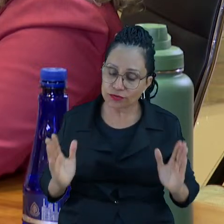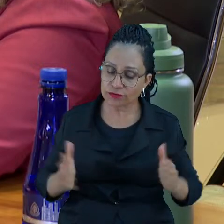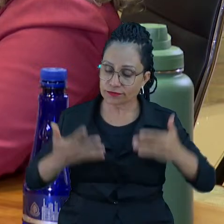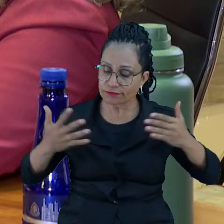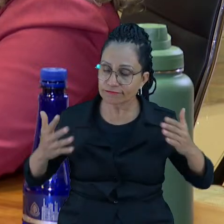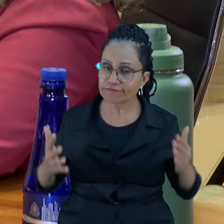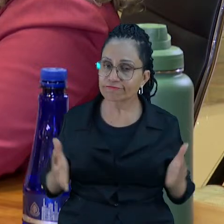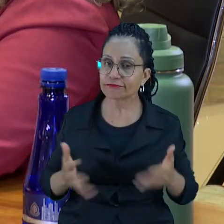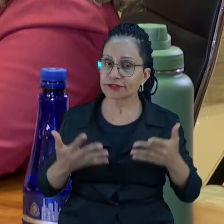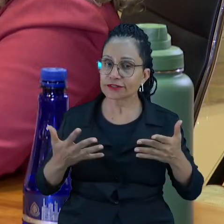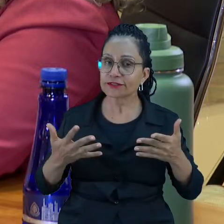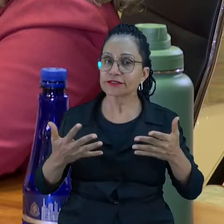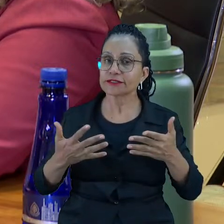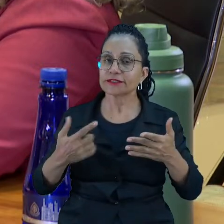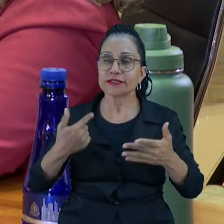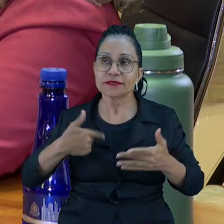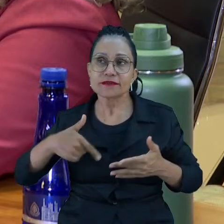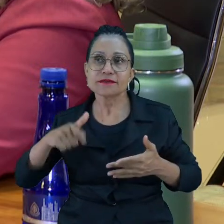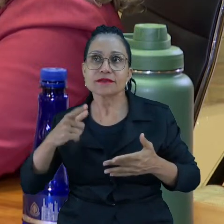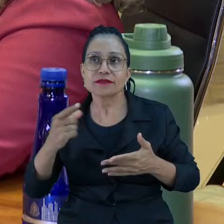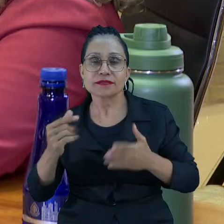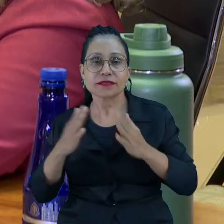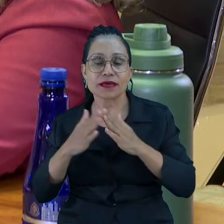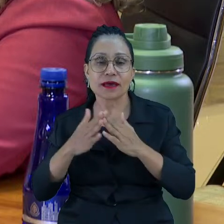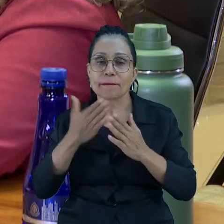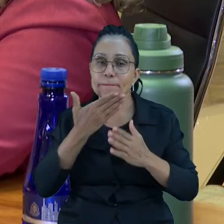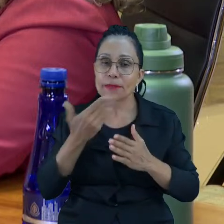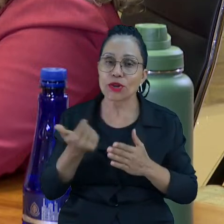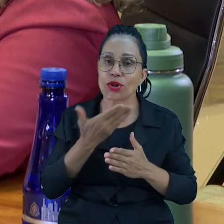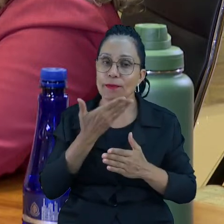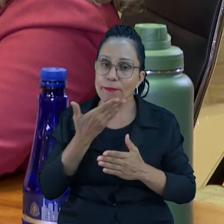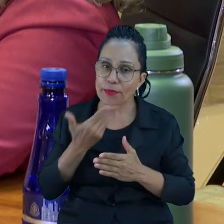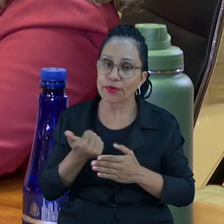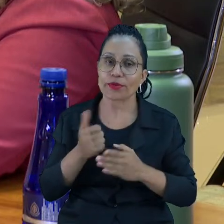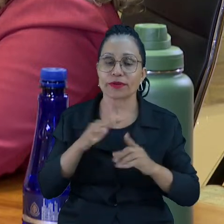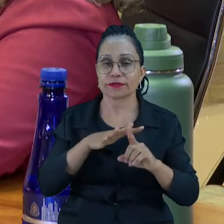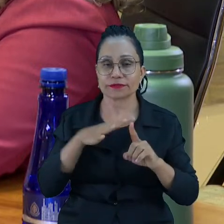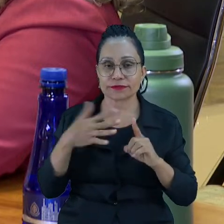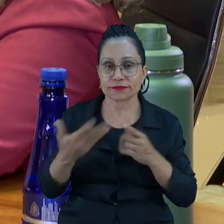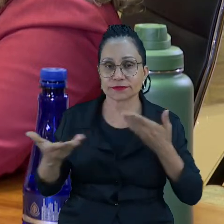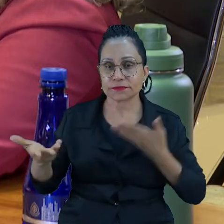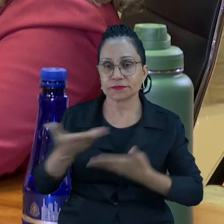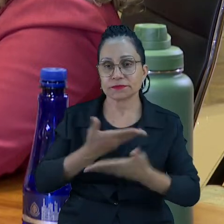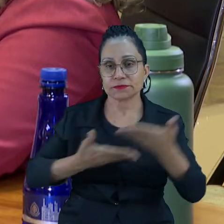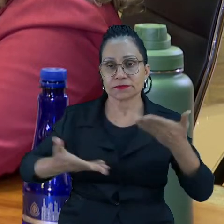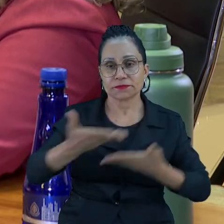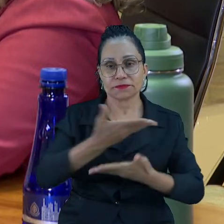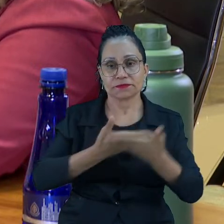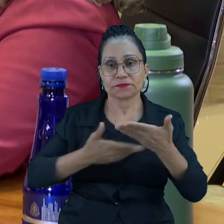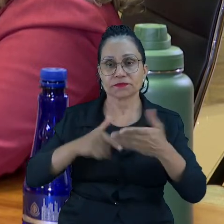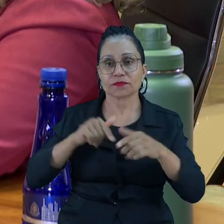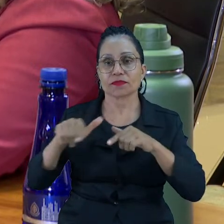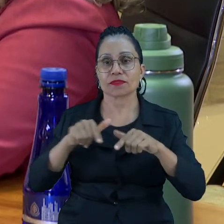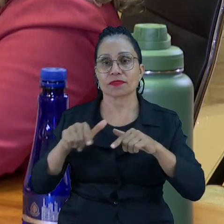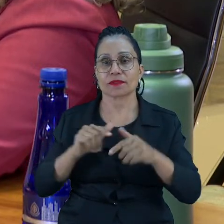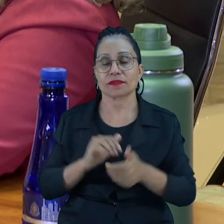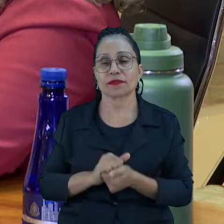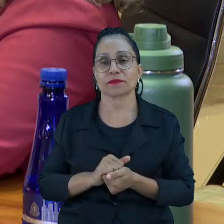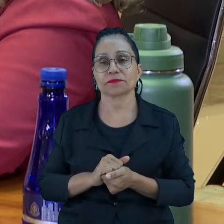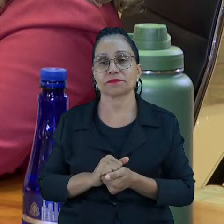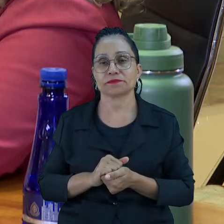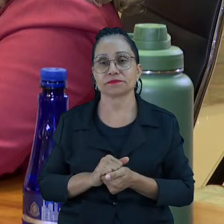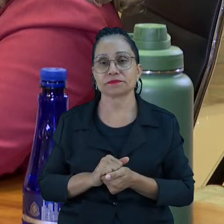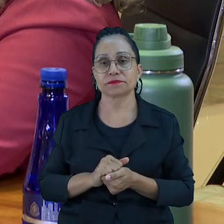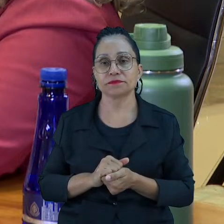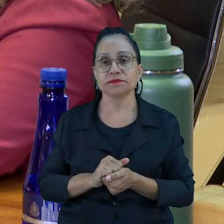e querer fazer alguma coisa, de melhorar as pessoas, melhorar a sociedade através do nosso trabalho.